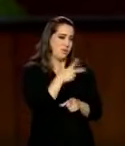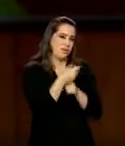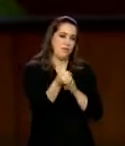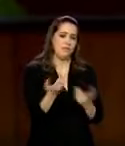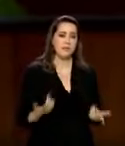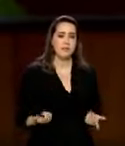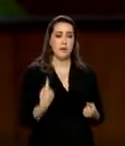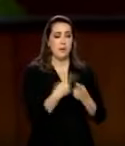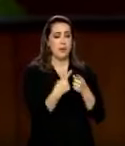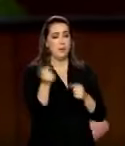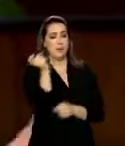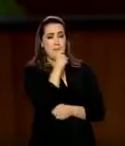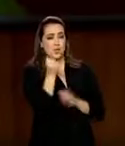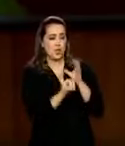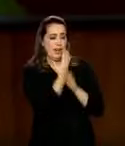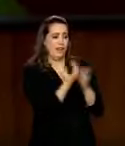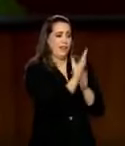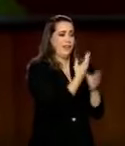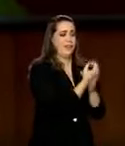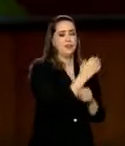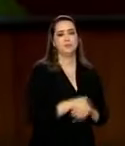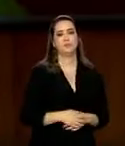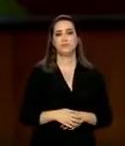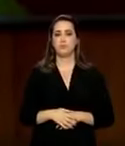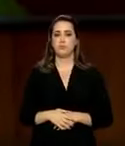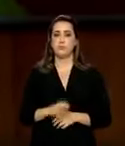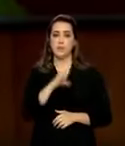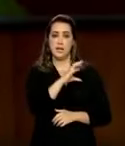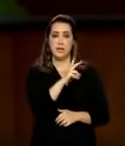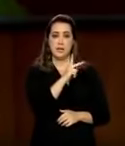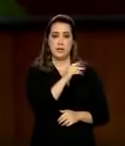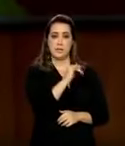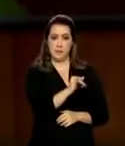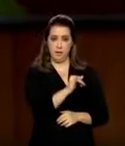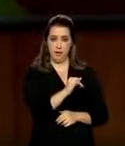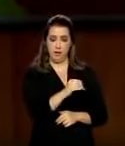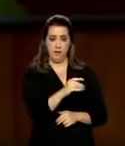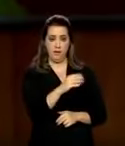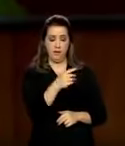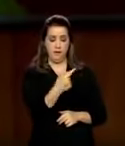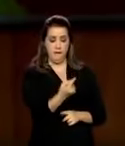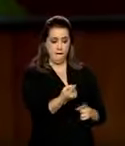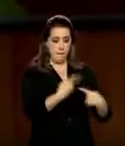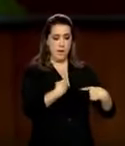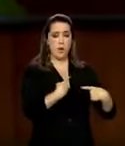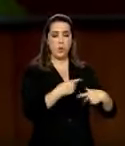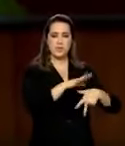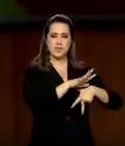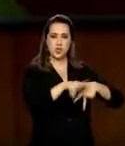fabricadas a todo momento. Você sabia que eu sou taxado de corrupto pela CPI sem ter gasto R$1 com a vacina da